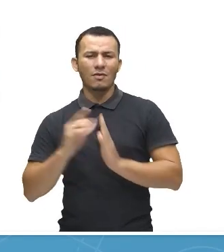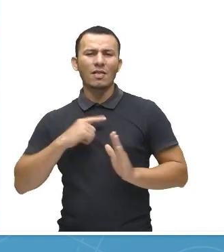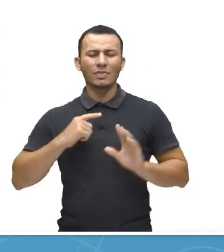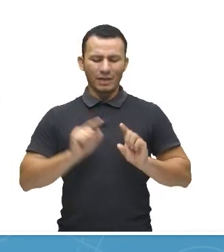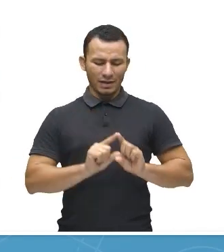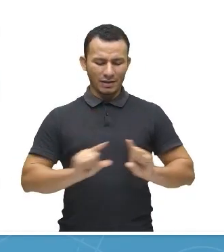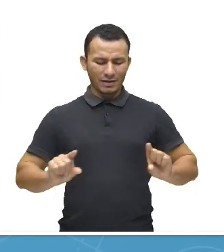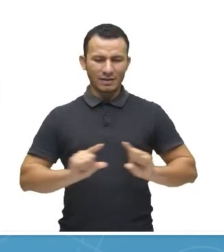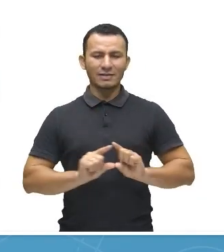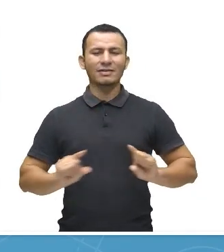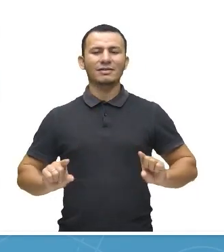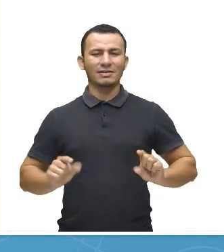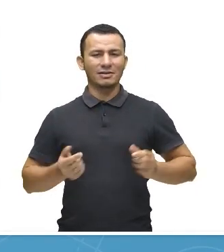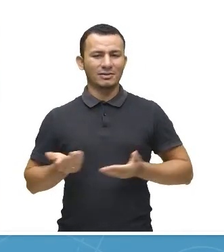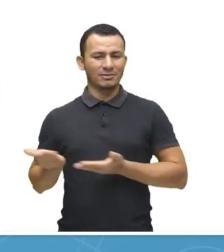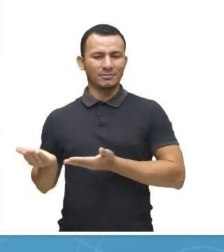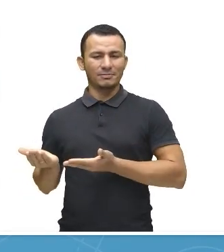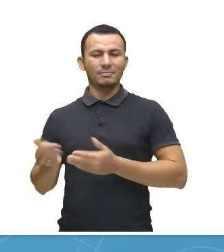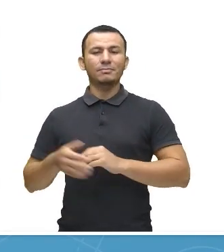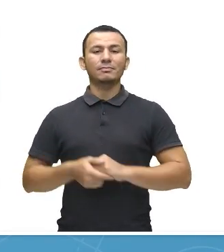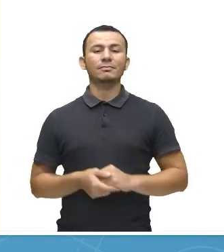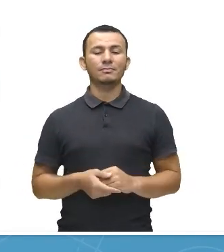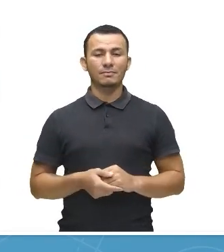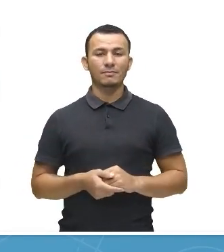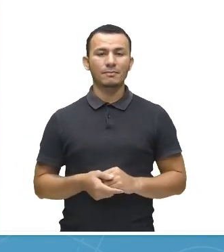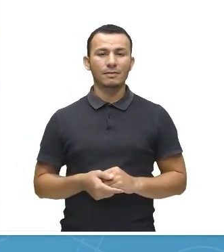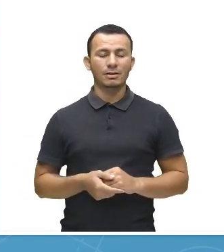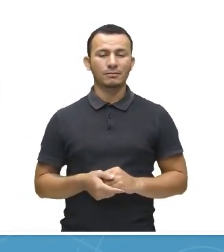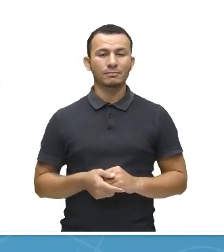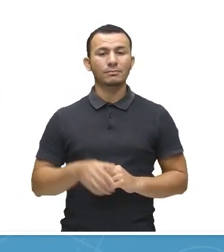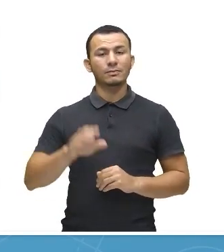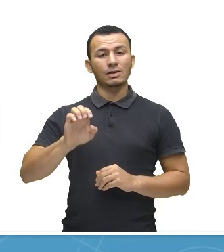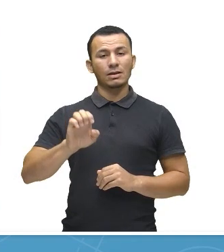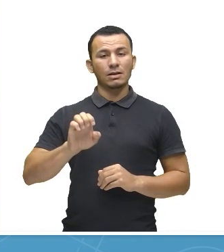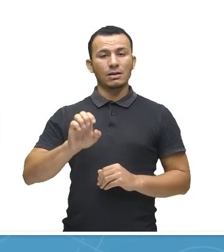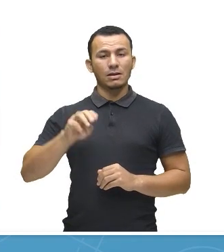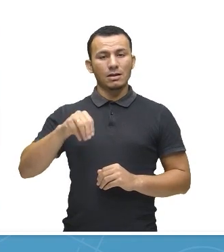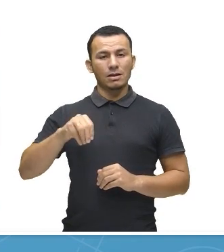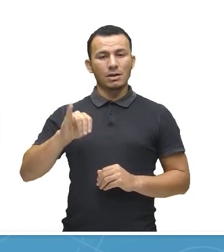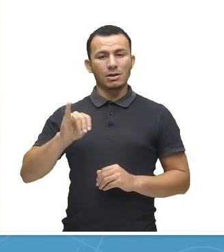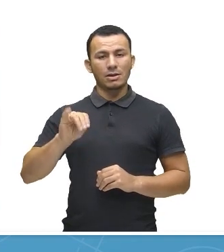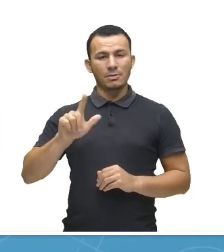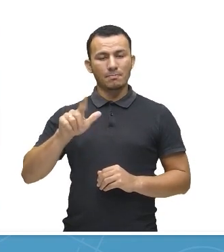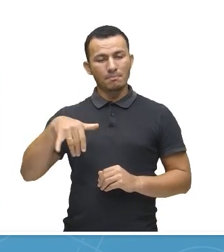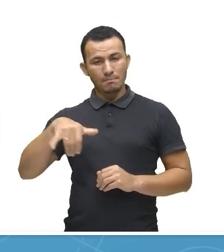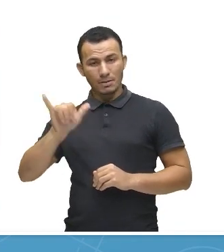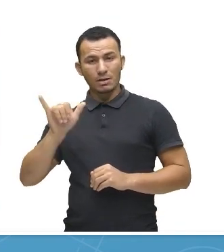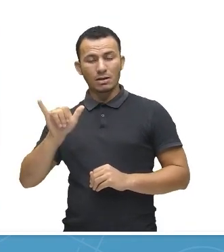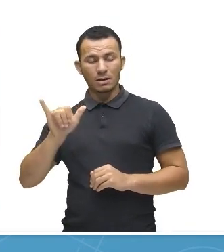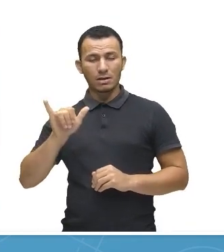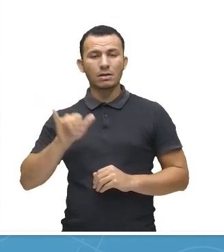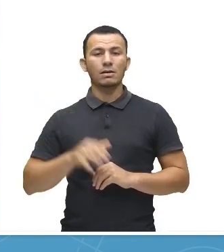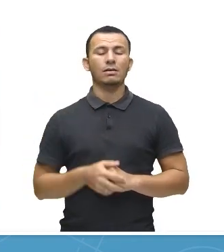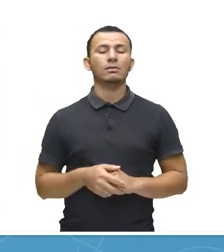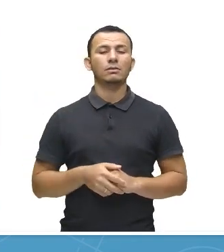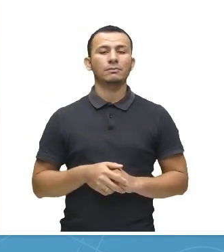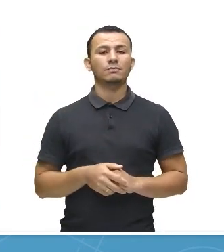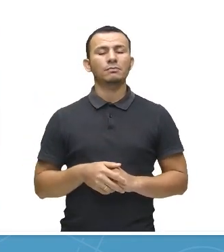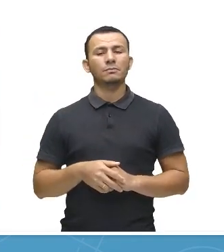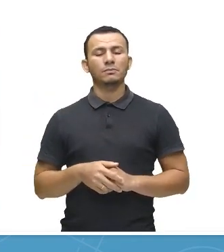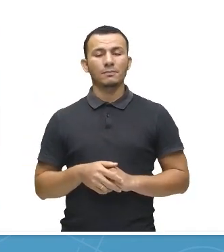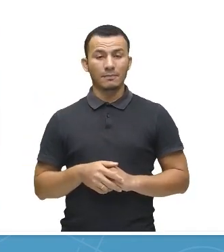precisa pedir, tá bom? Vamos para a próxima questão. A Emily, para a próxima participação, na verdade, a Emily colocou